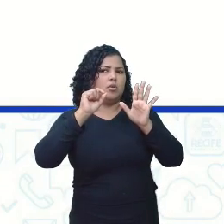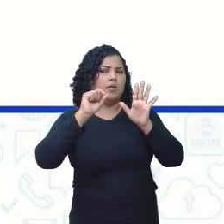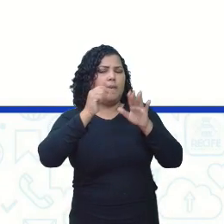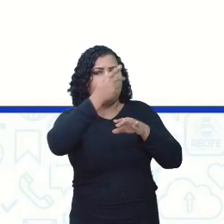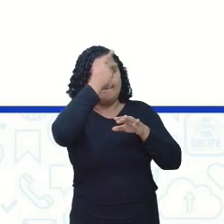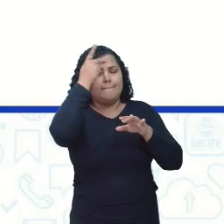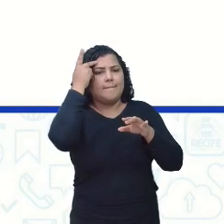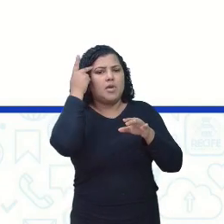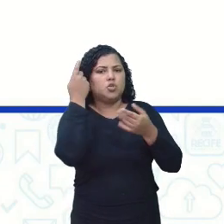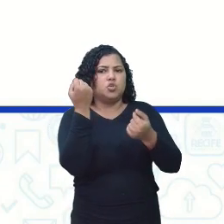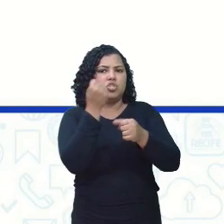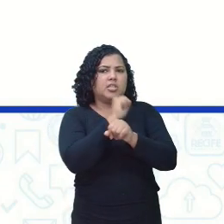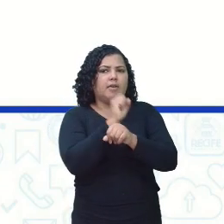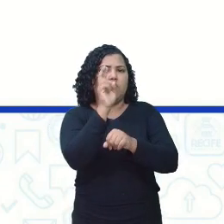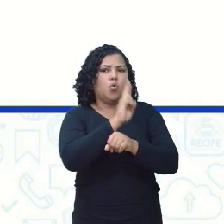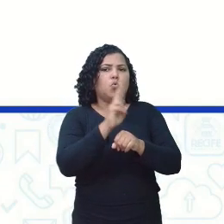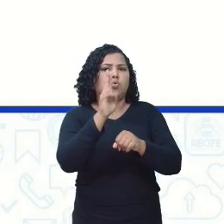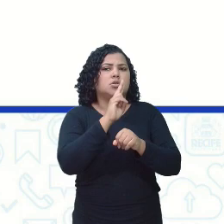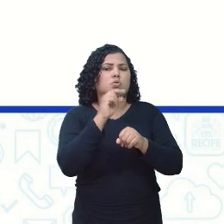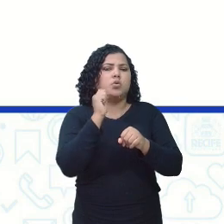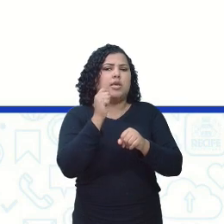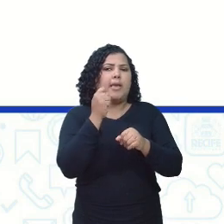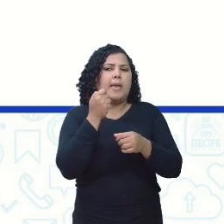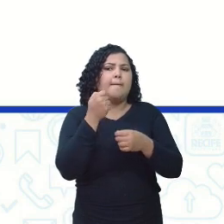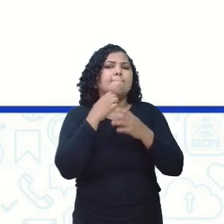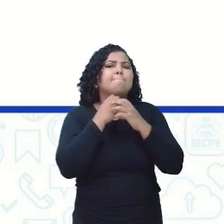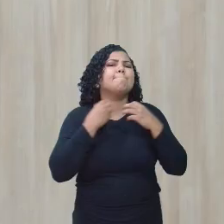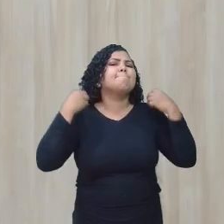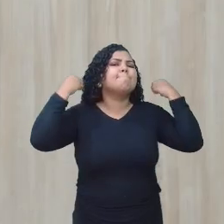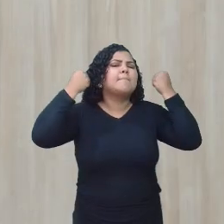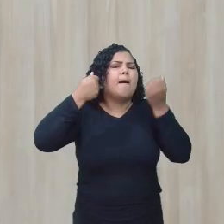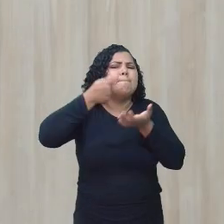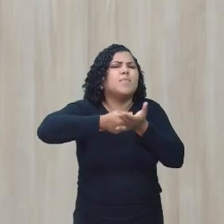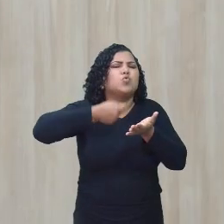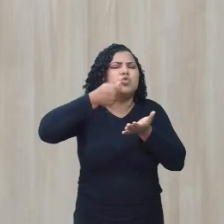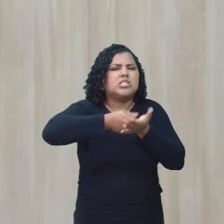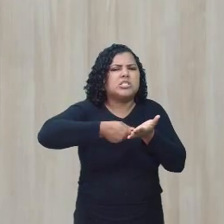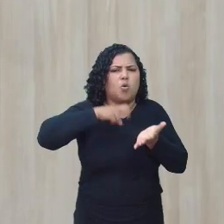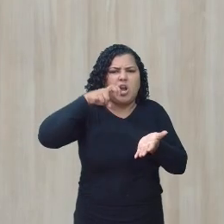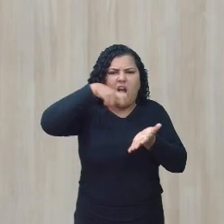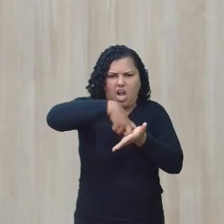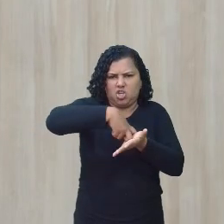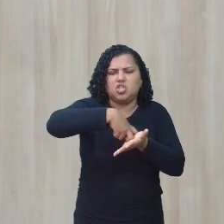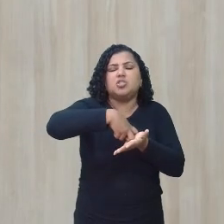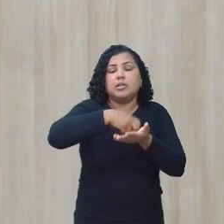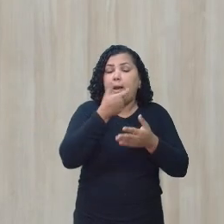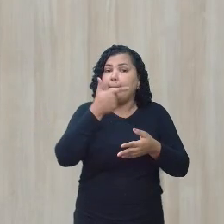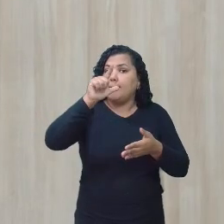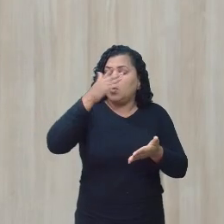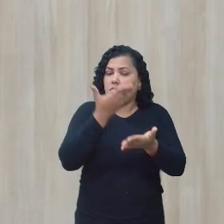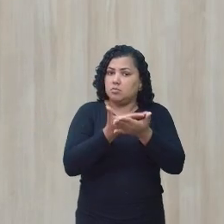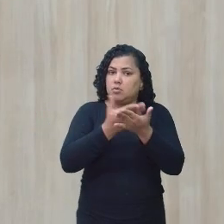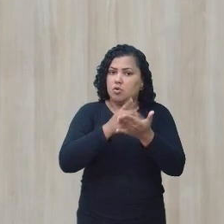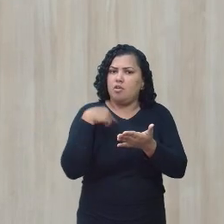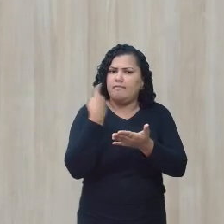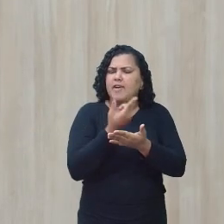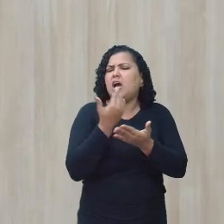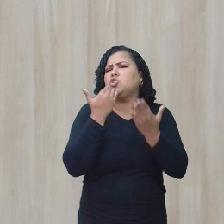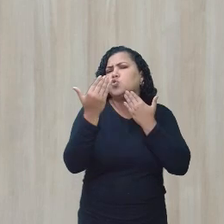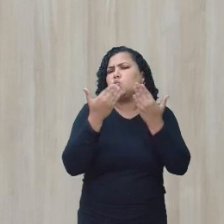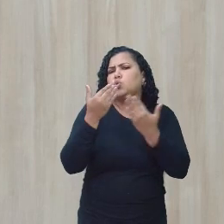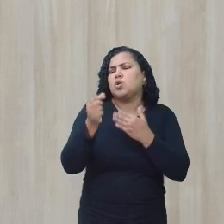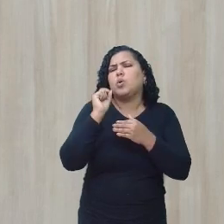pessoas escravizadas usando instrumentos de punição. Então, na próxima aula, a gente vai discutir um pouco mais sobre essa violência